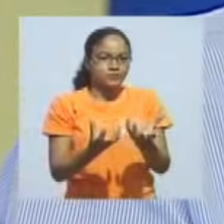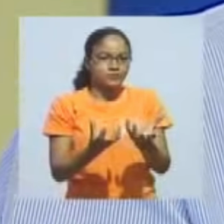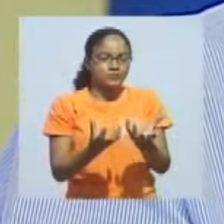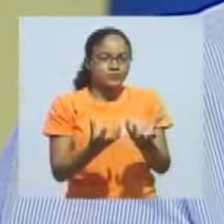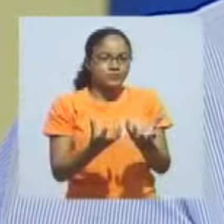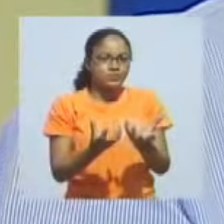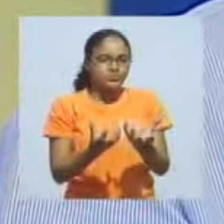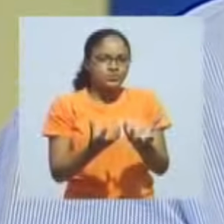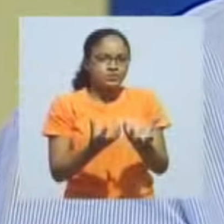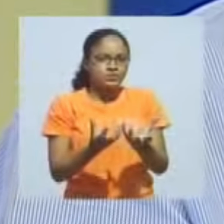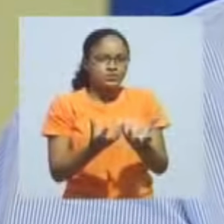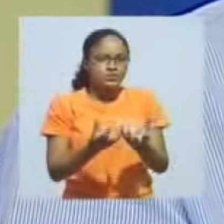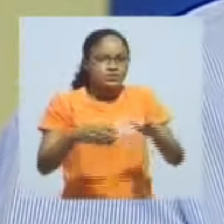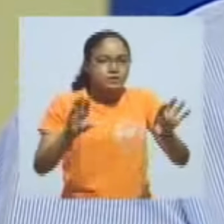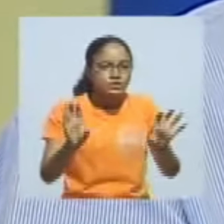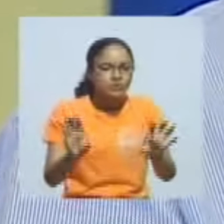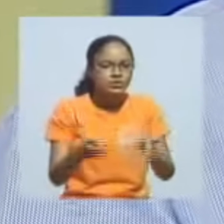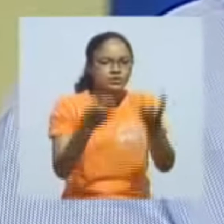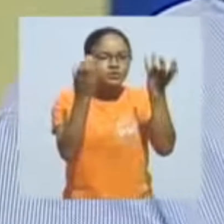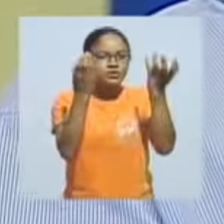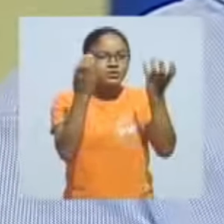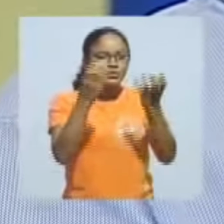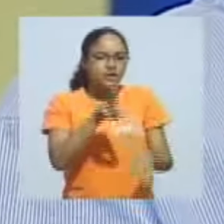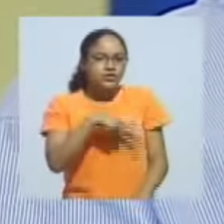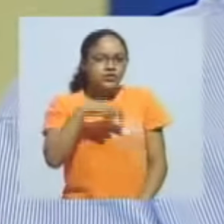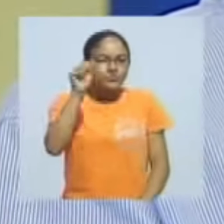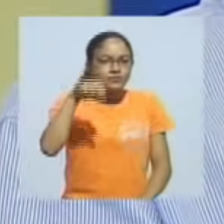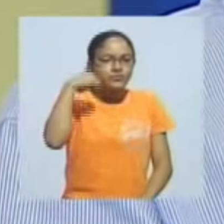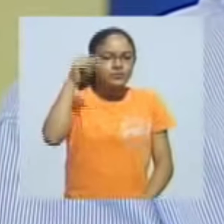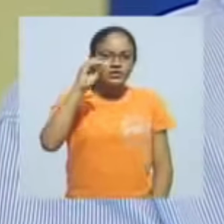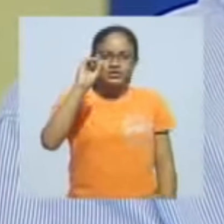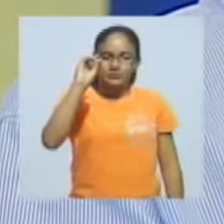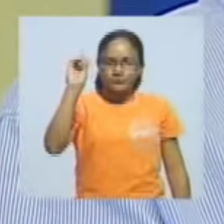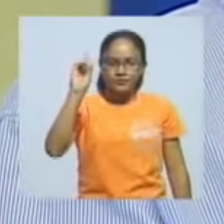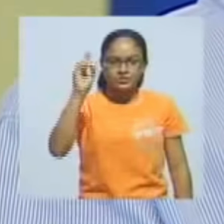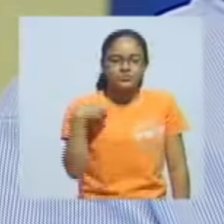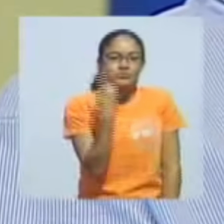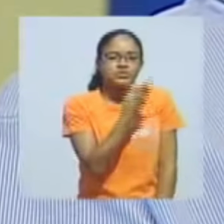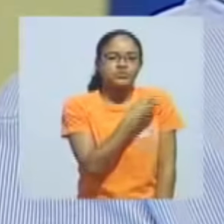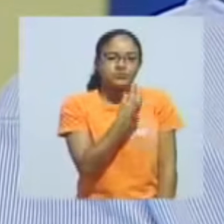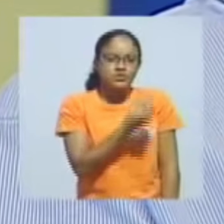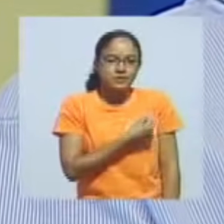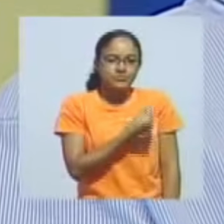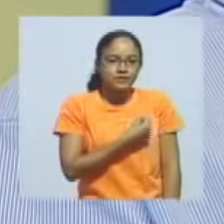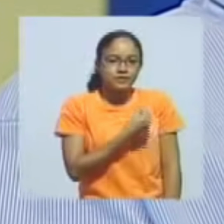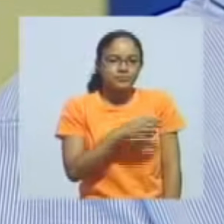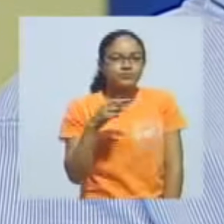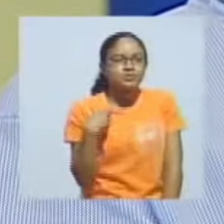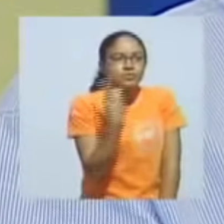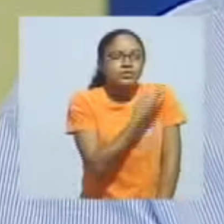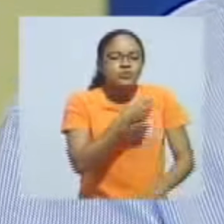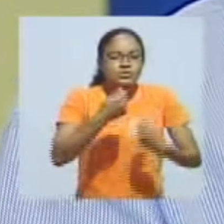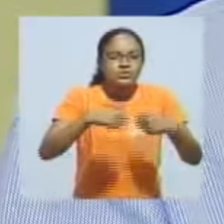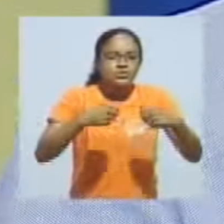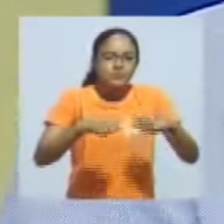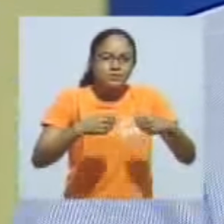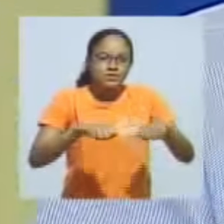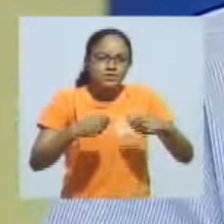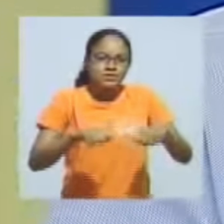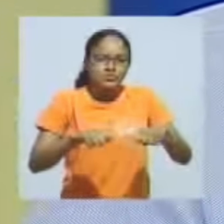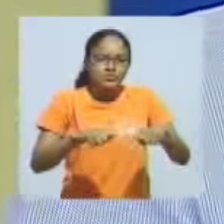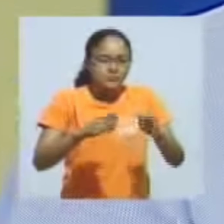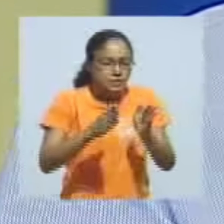queremos, celebrar a vitória de Deus em nossa vida, nós precisamos trilhar por